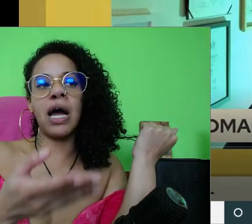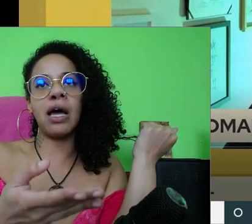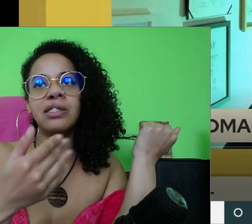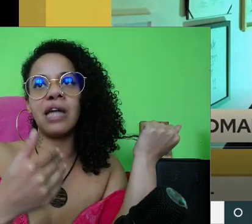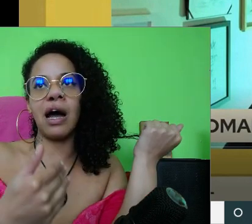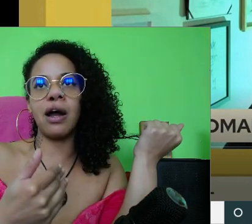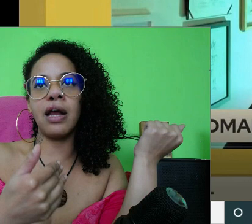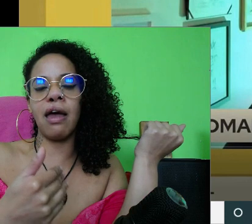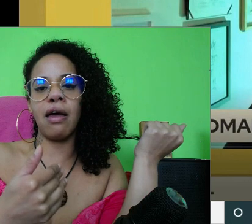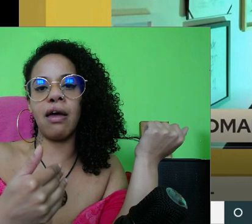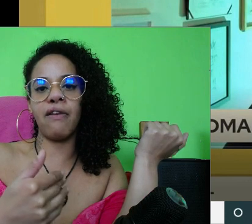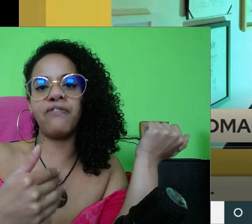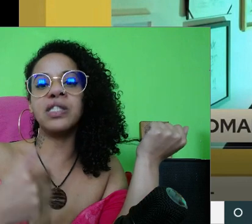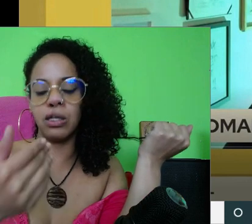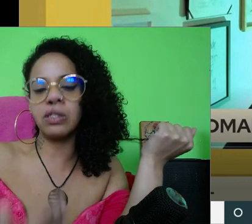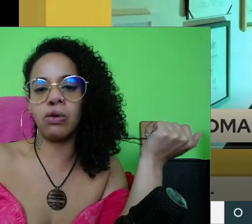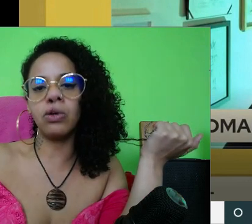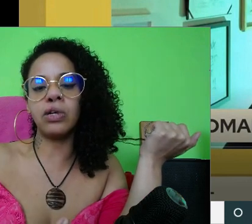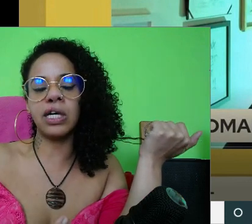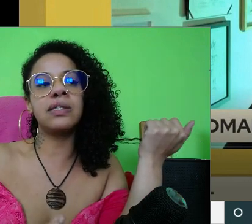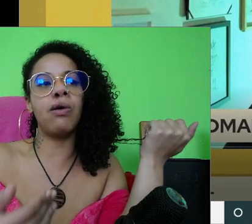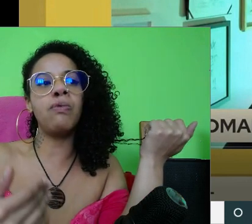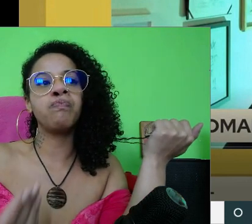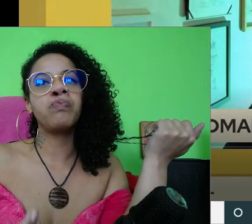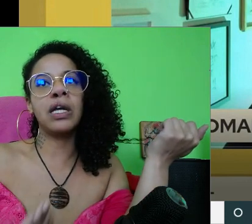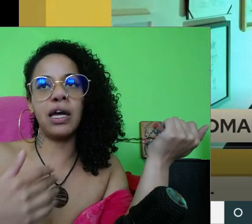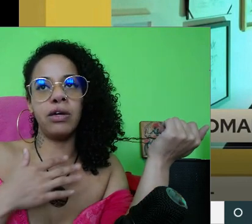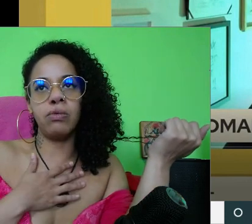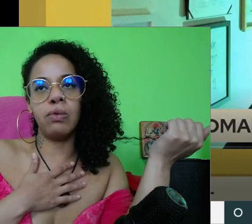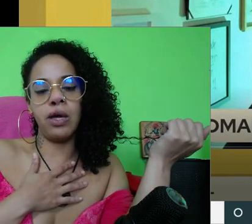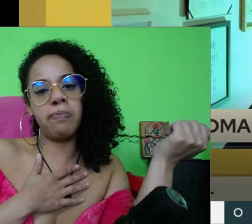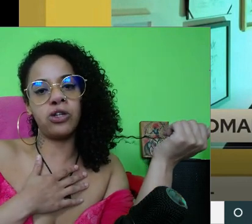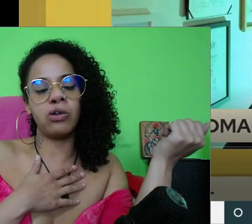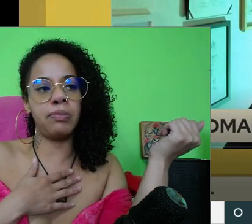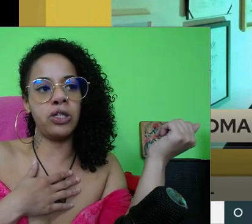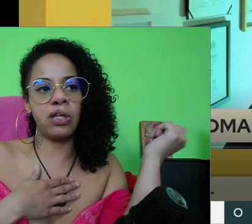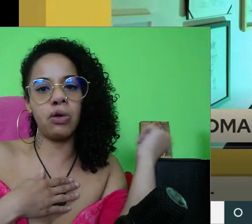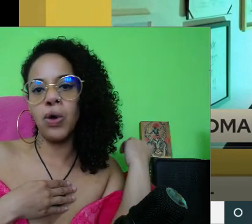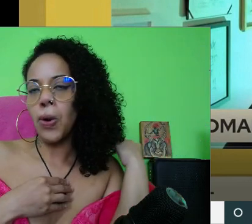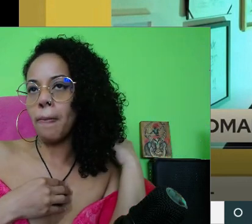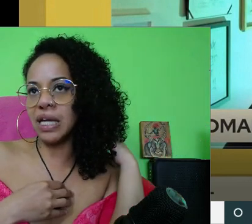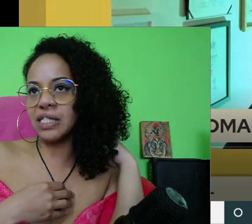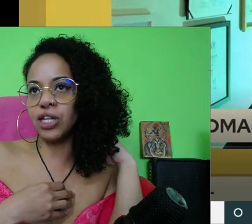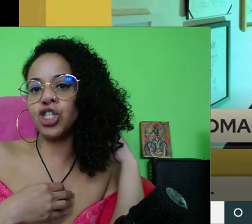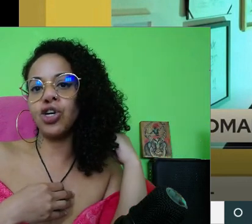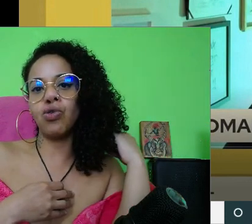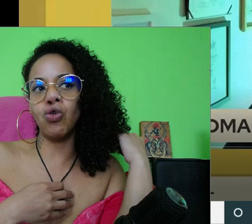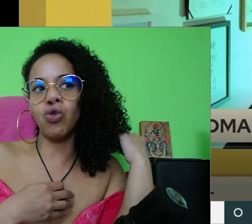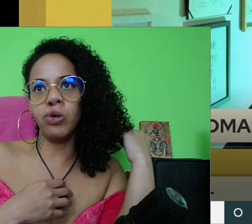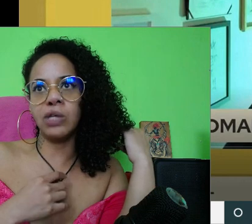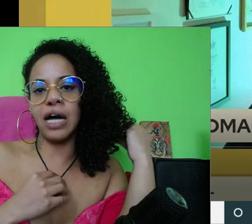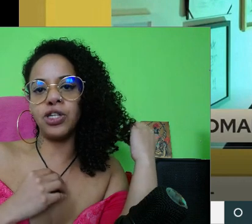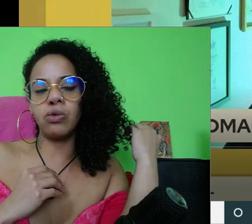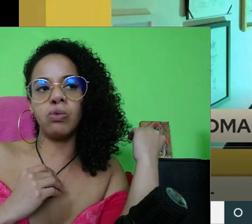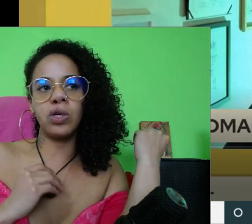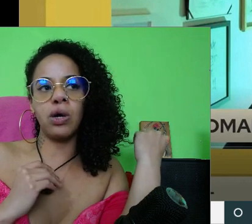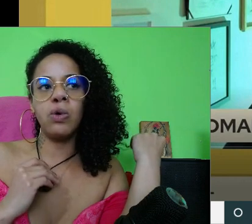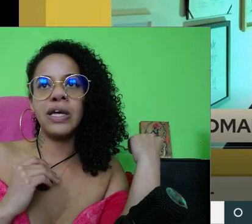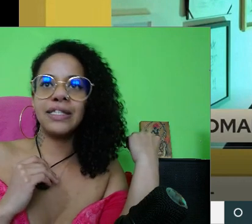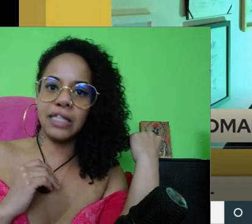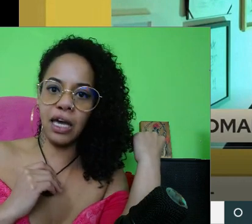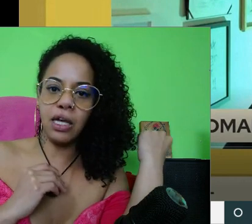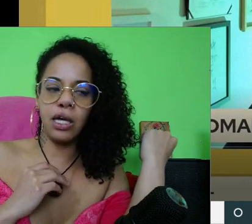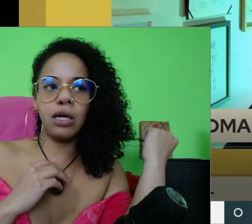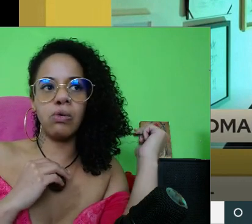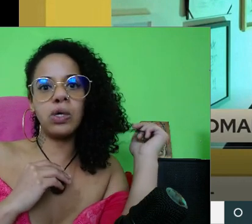para estar fazendo essa colocação né Eu particularmente bastante humildade com